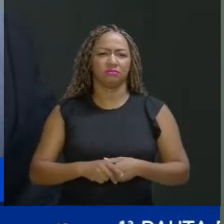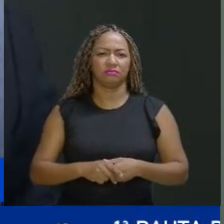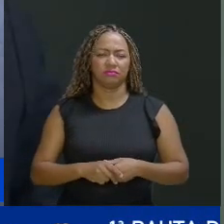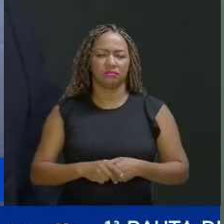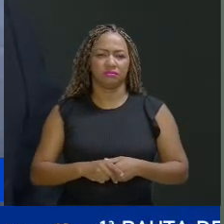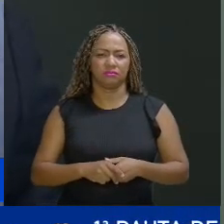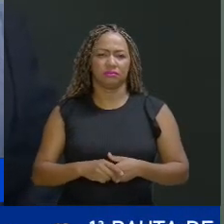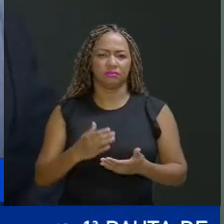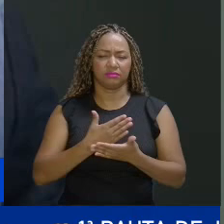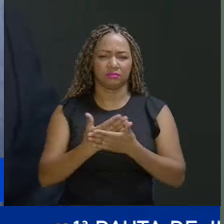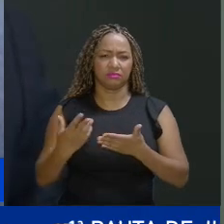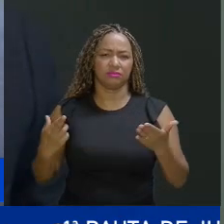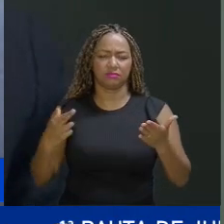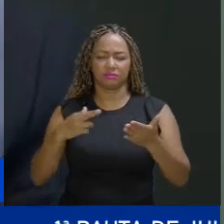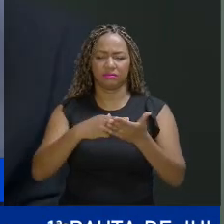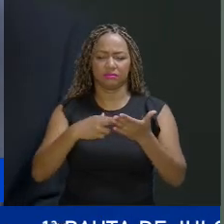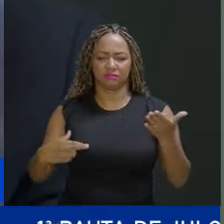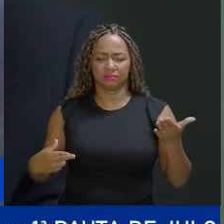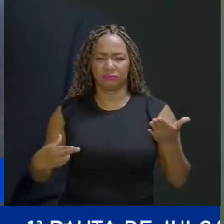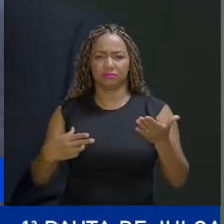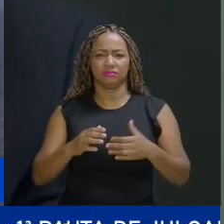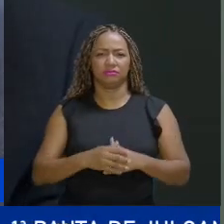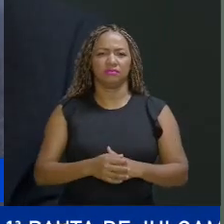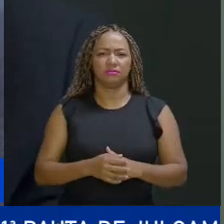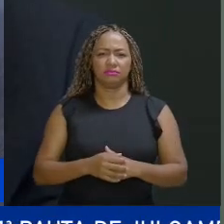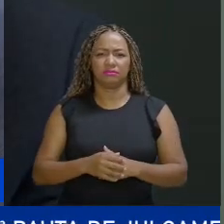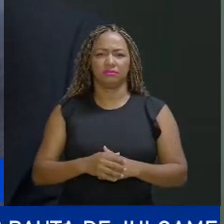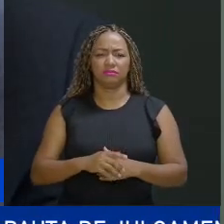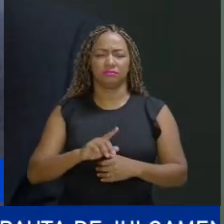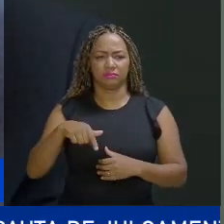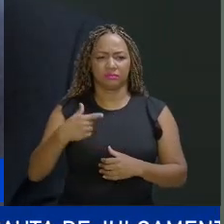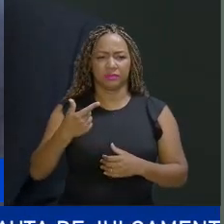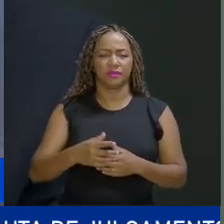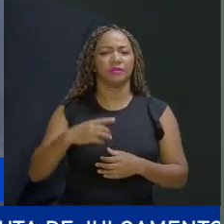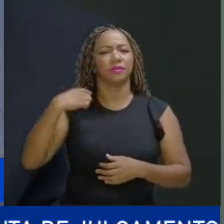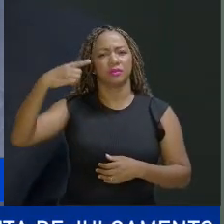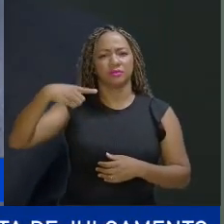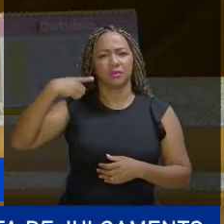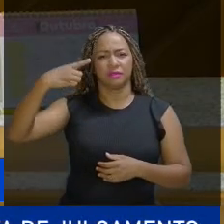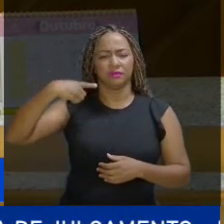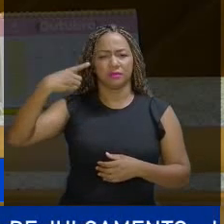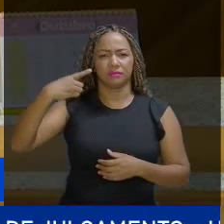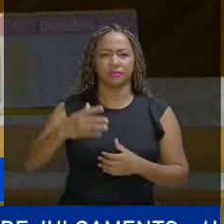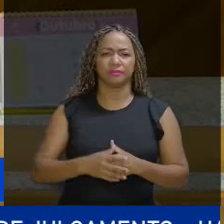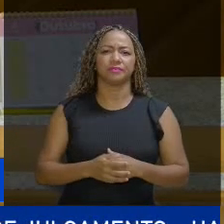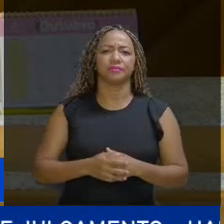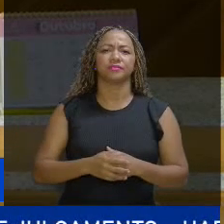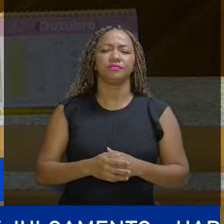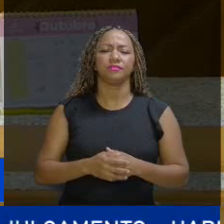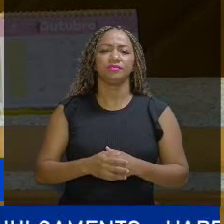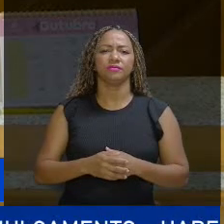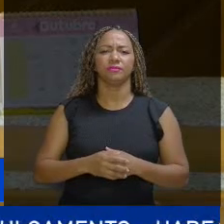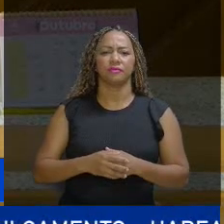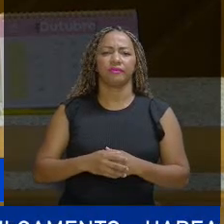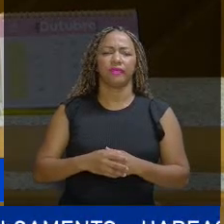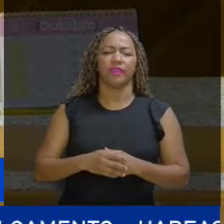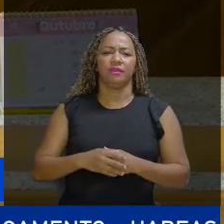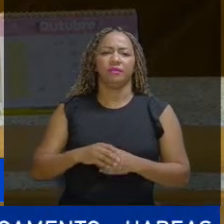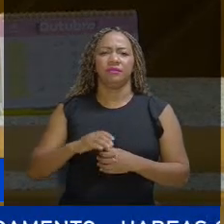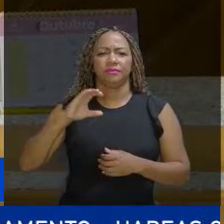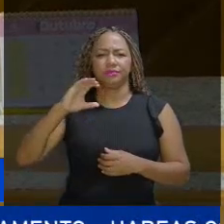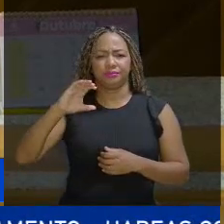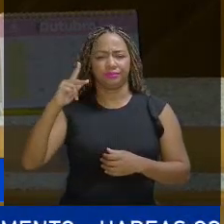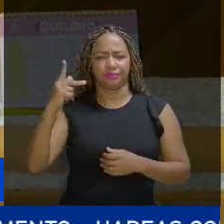então inicialmente ao relatório após a sustentação oral. Senhor relator. Trata-se de habeas corpus impetrado